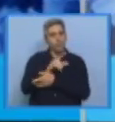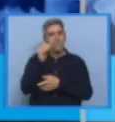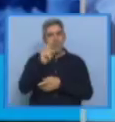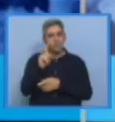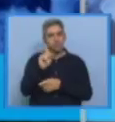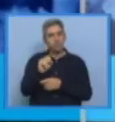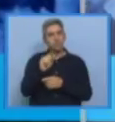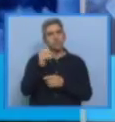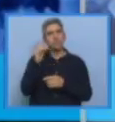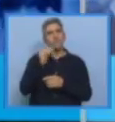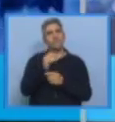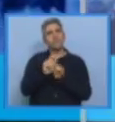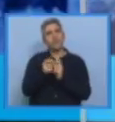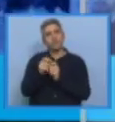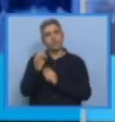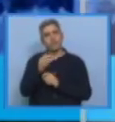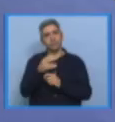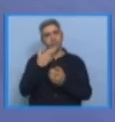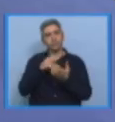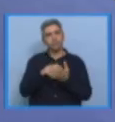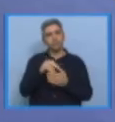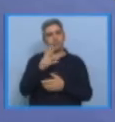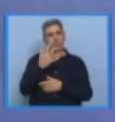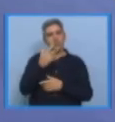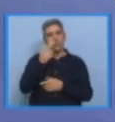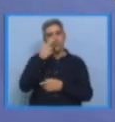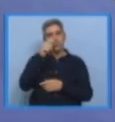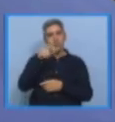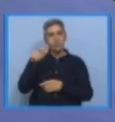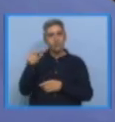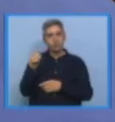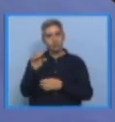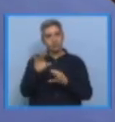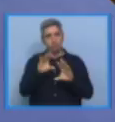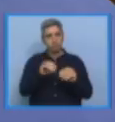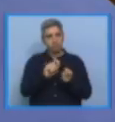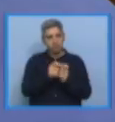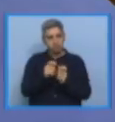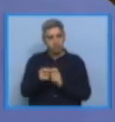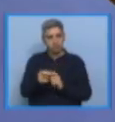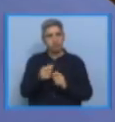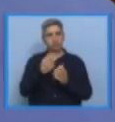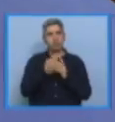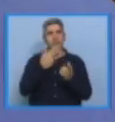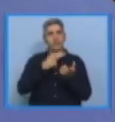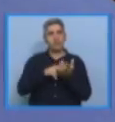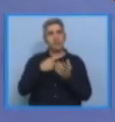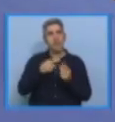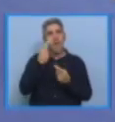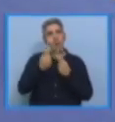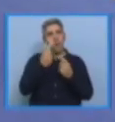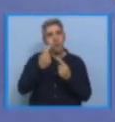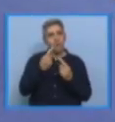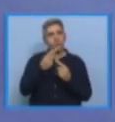falsas, mas falsificadas, ou seja, aquelas que têm de facto a mão humana na sua falsificação. Porque na realidade elas têm sempre